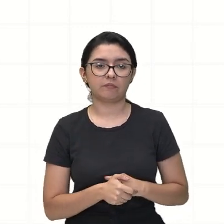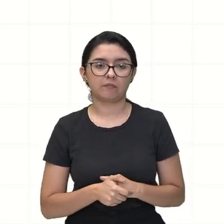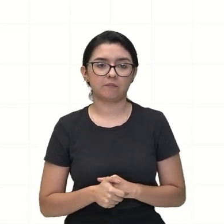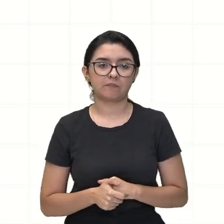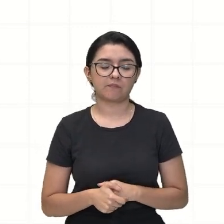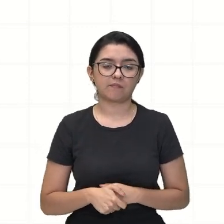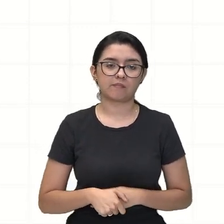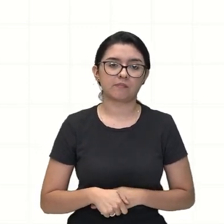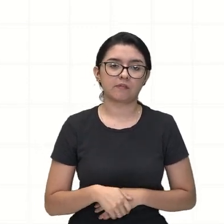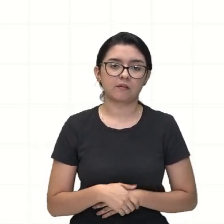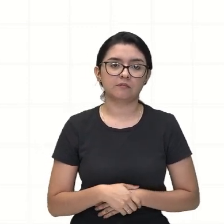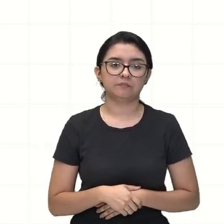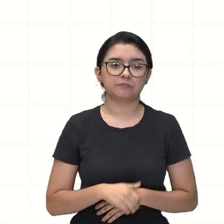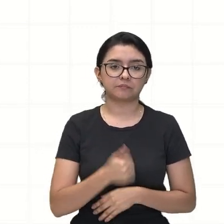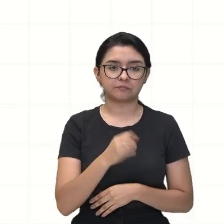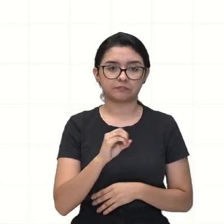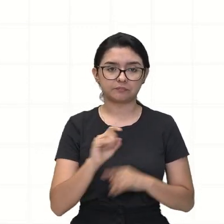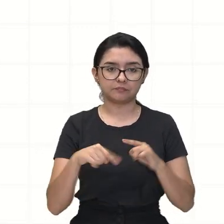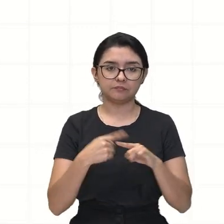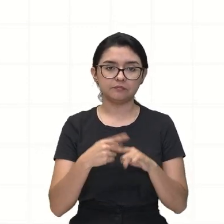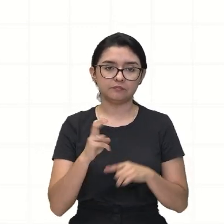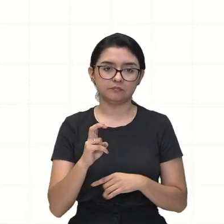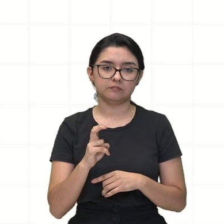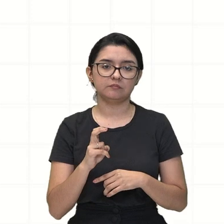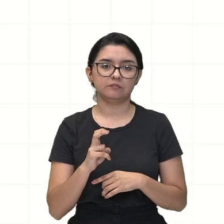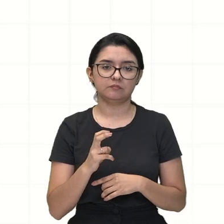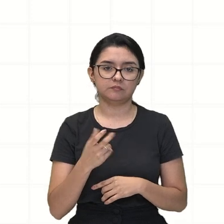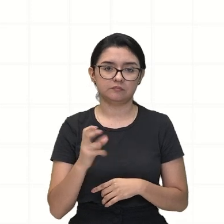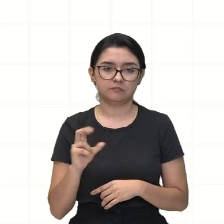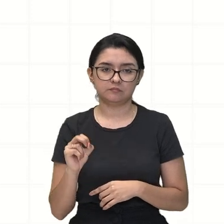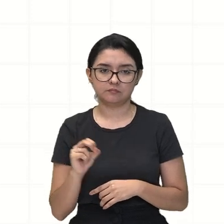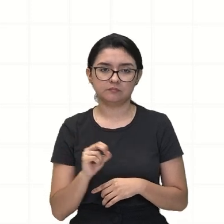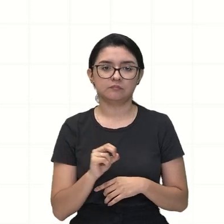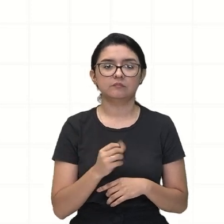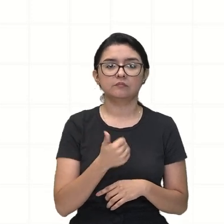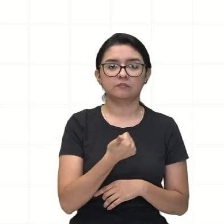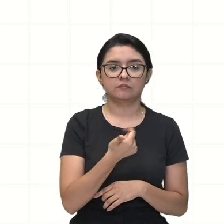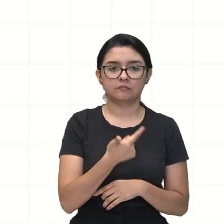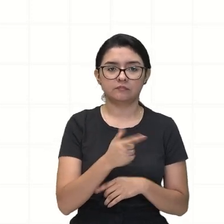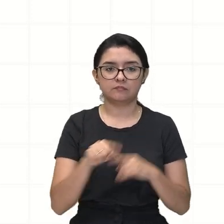Portanto, né? 10 vezes 5, 50. 12 vezes 5, 60.